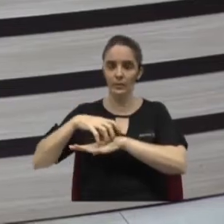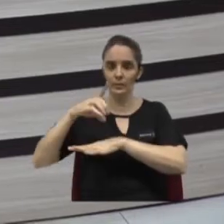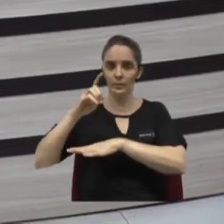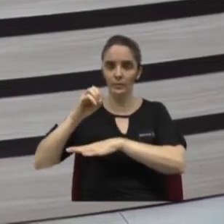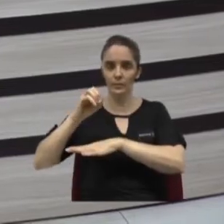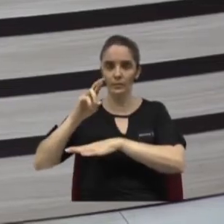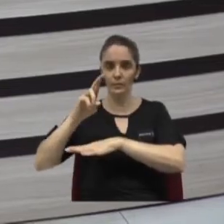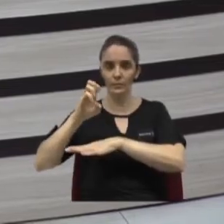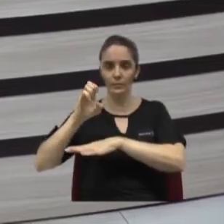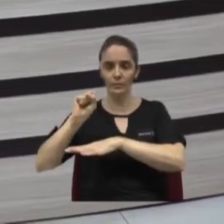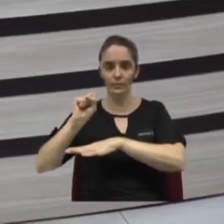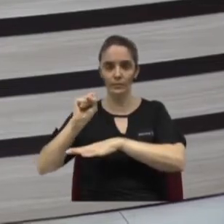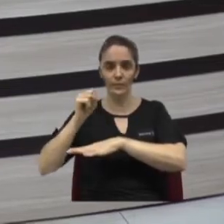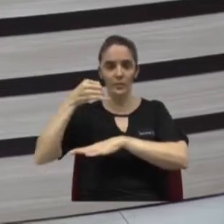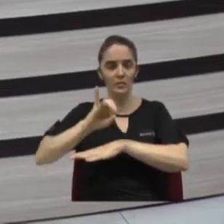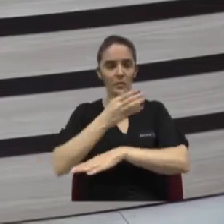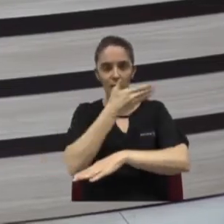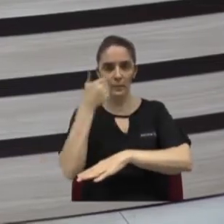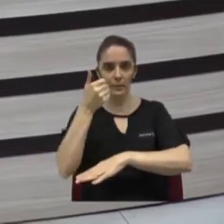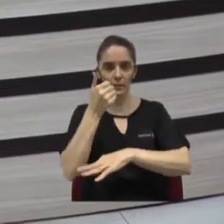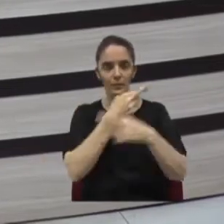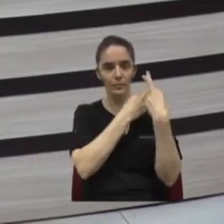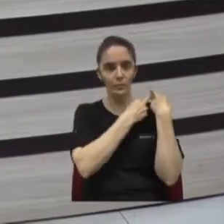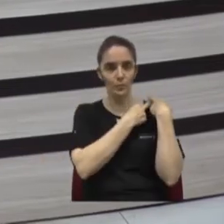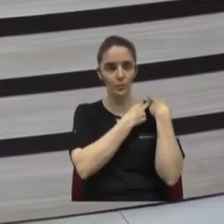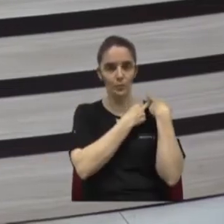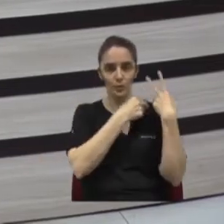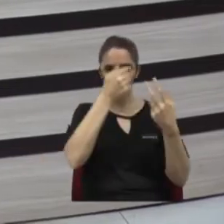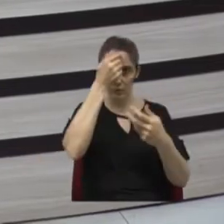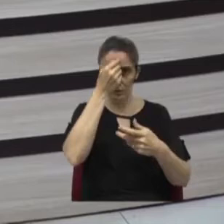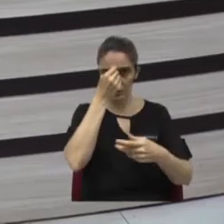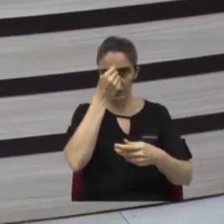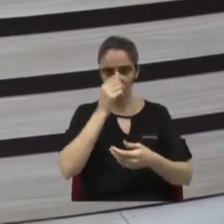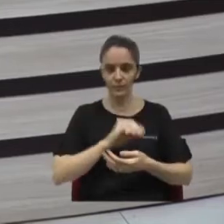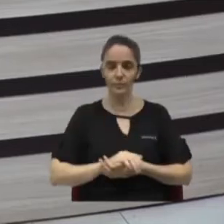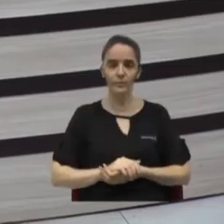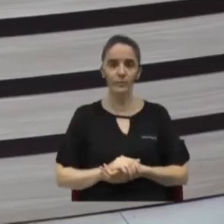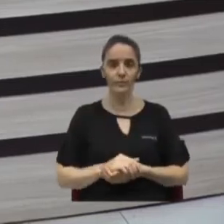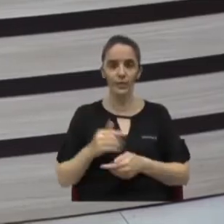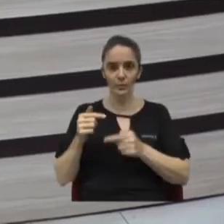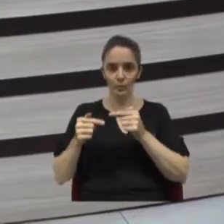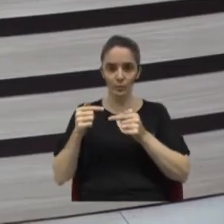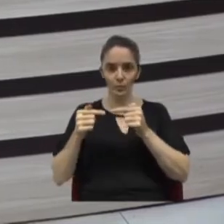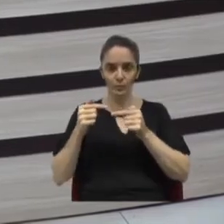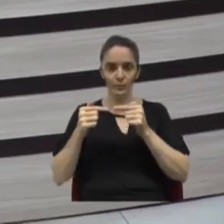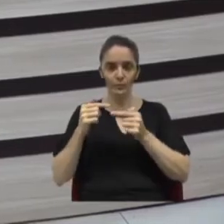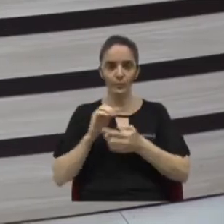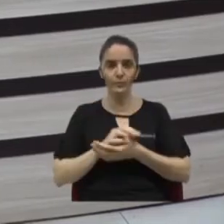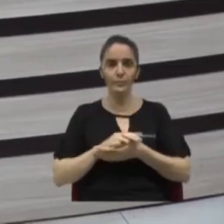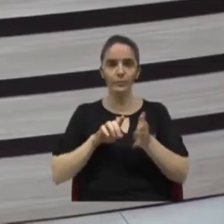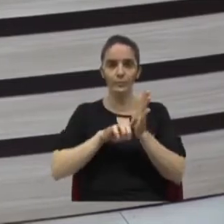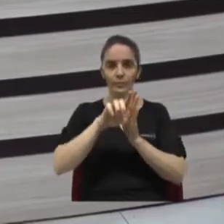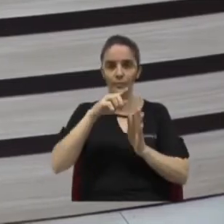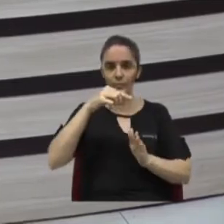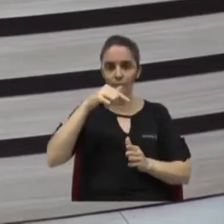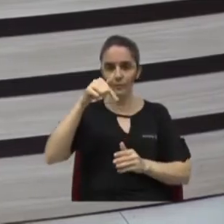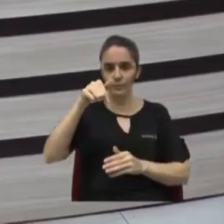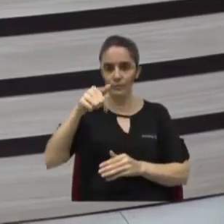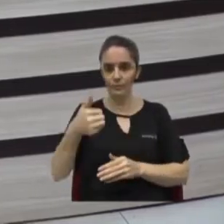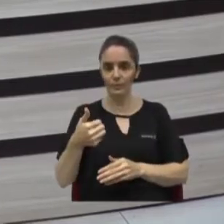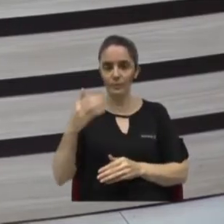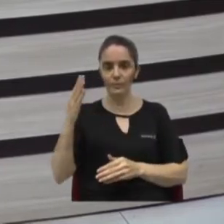Dores. Autoria, Dr. Rafael Camargo, vereador. Algum vereador deseja discutir o requerimento